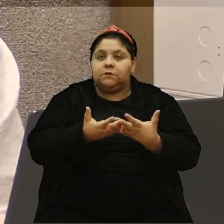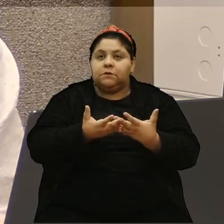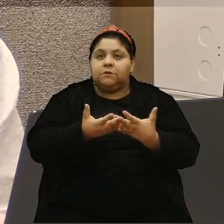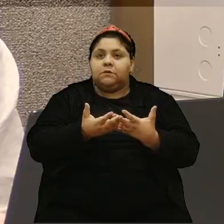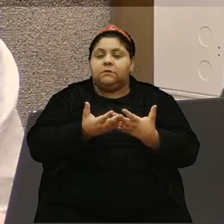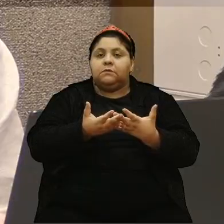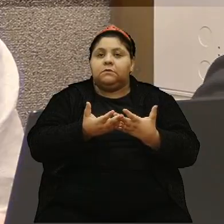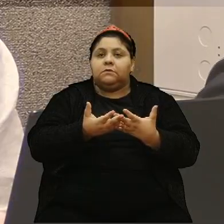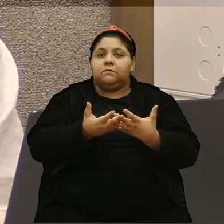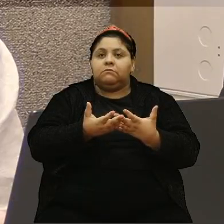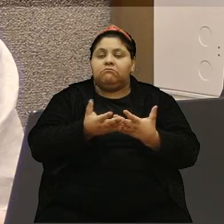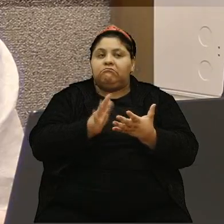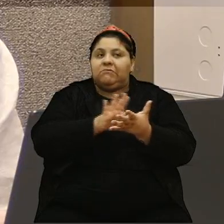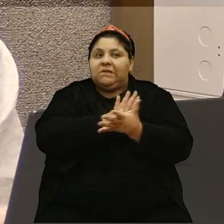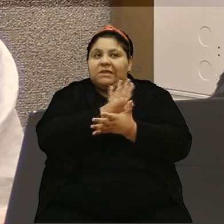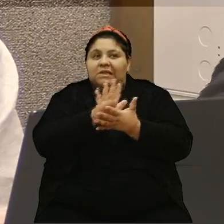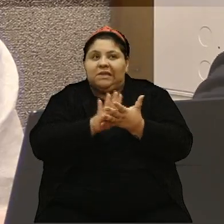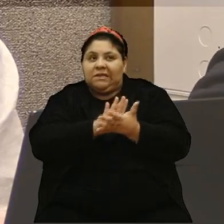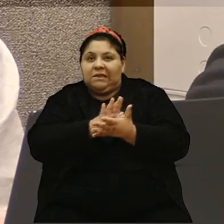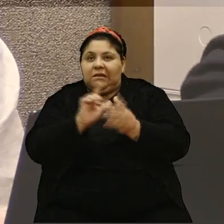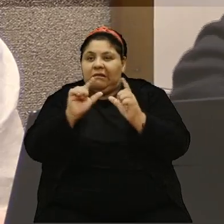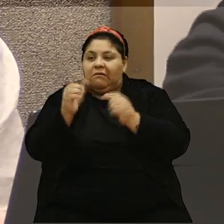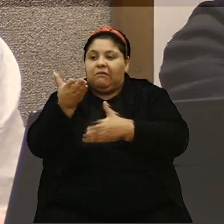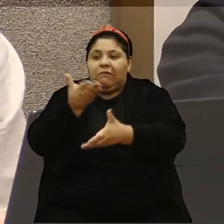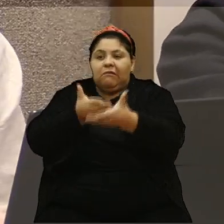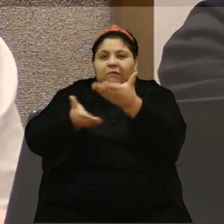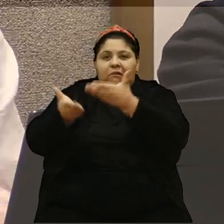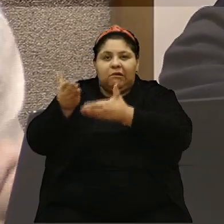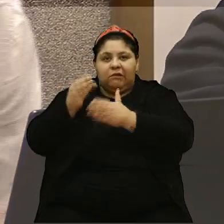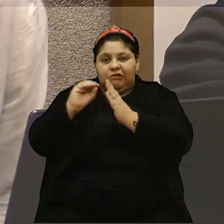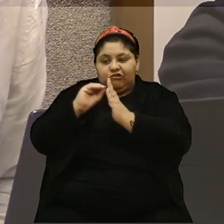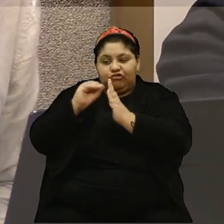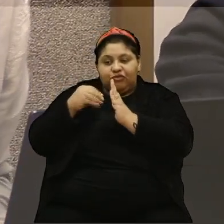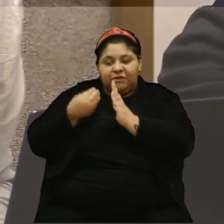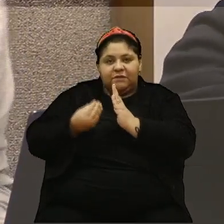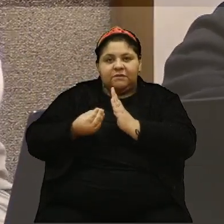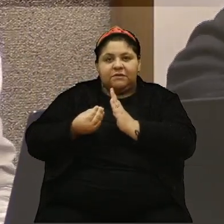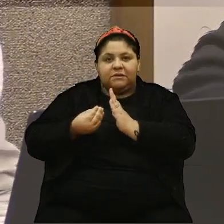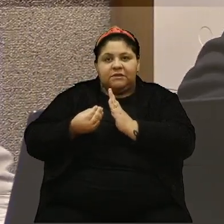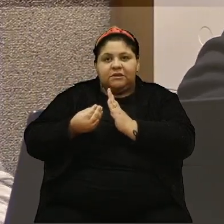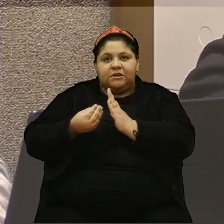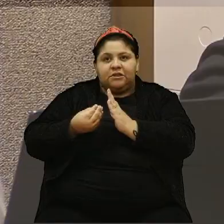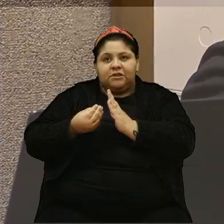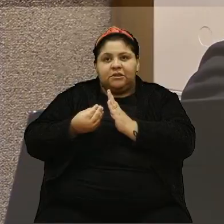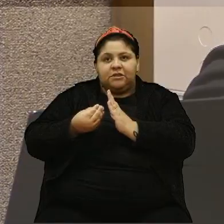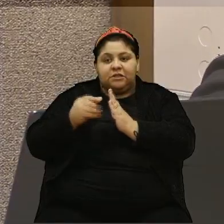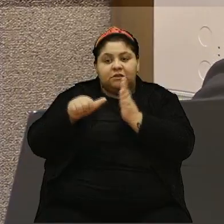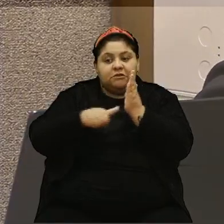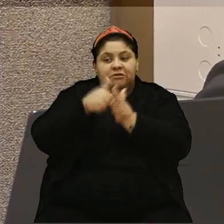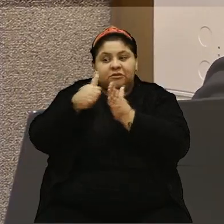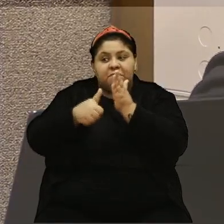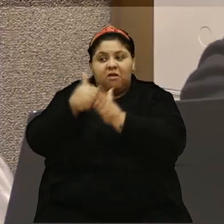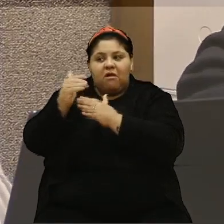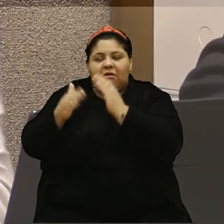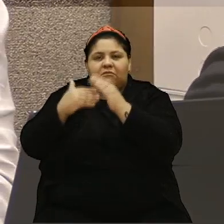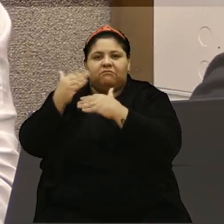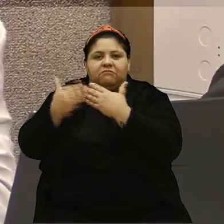pouca ou nenhuma intervenção de parte do SAMAI do ponto de vista de agilizar alguns